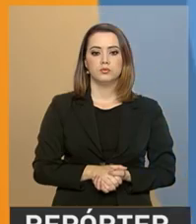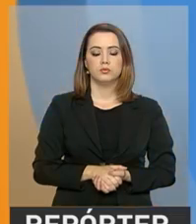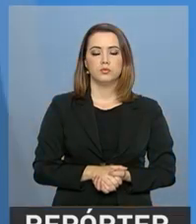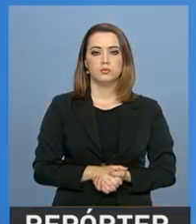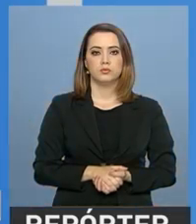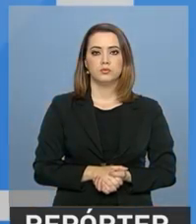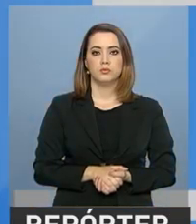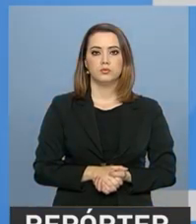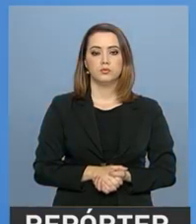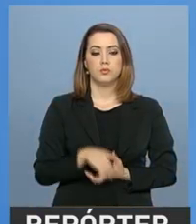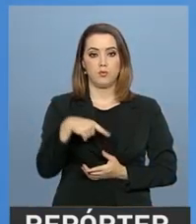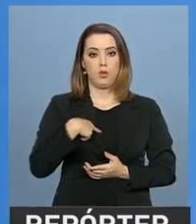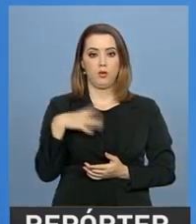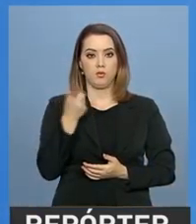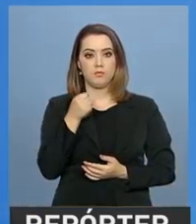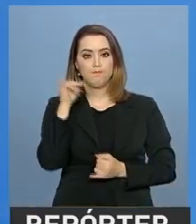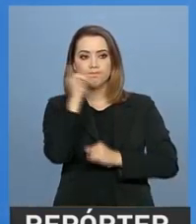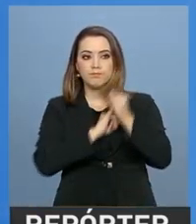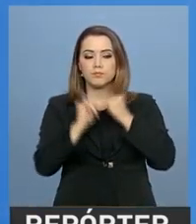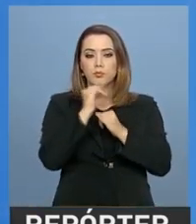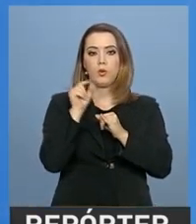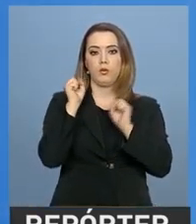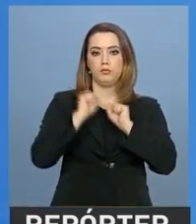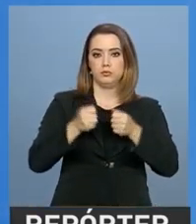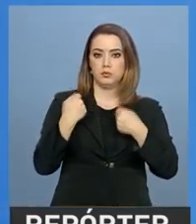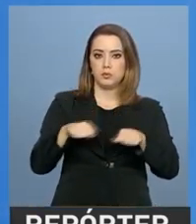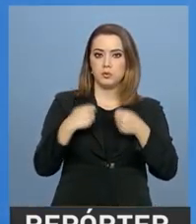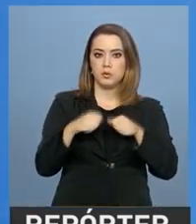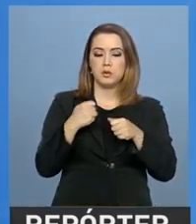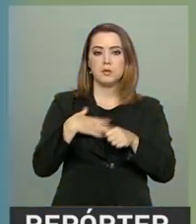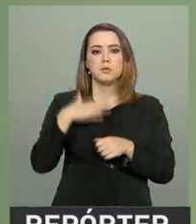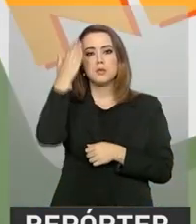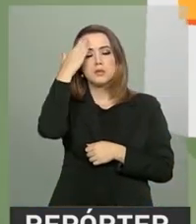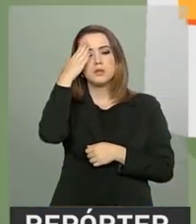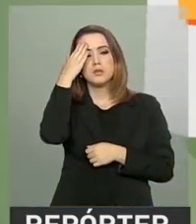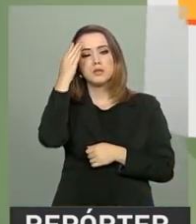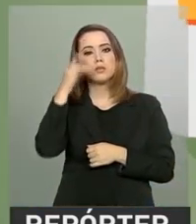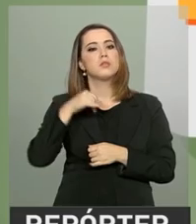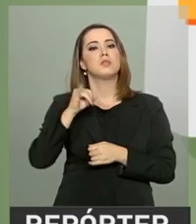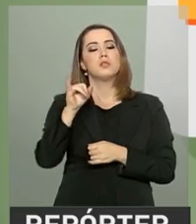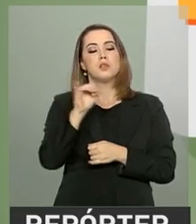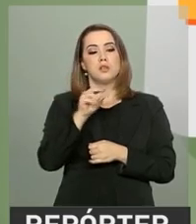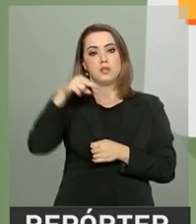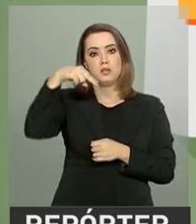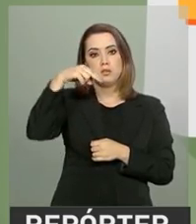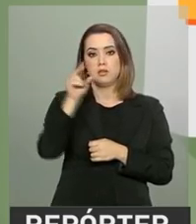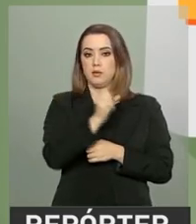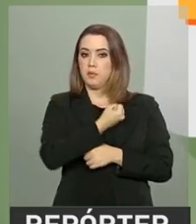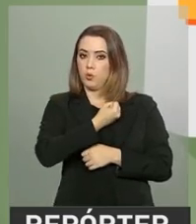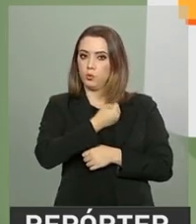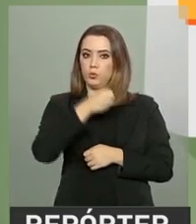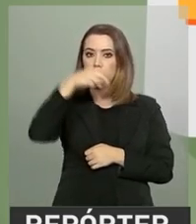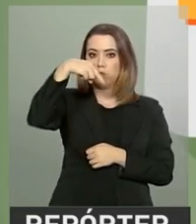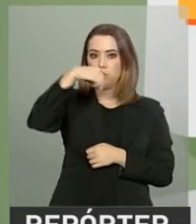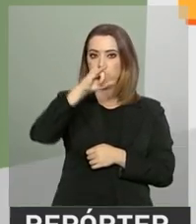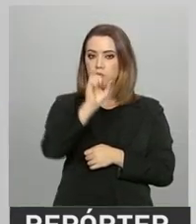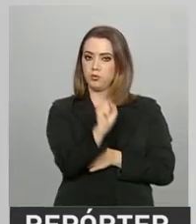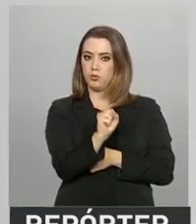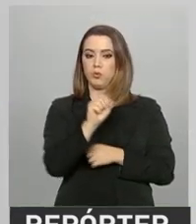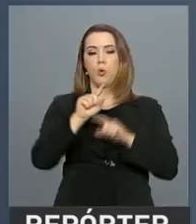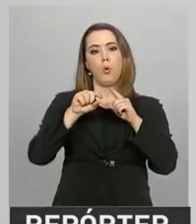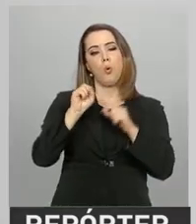3 para ter acesso às informações é preciso número de identificação social ois ou o número do PIS após